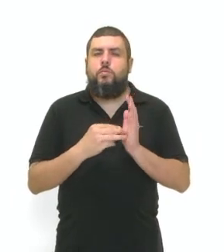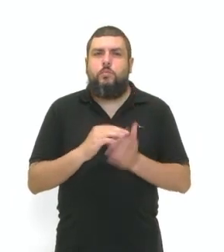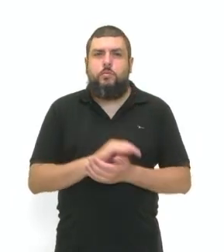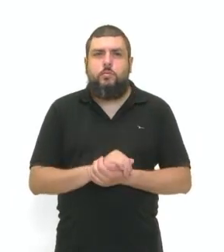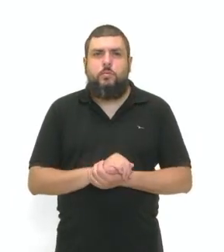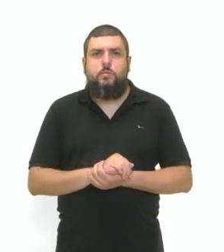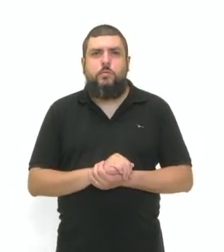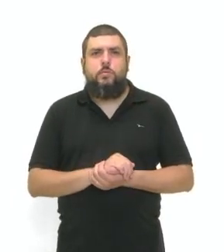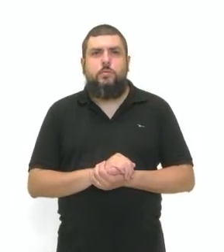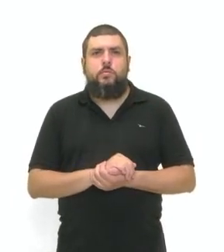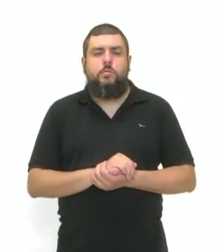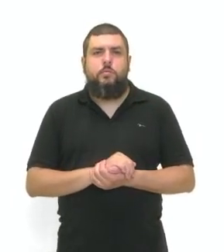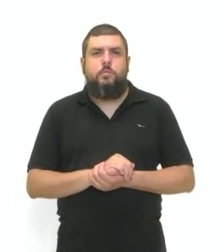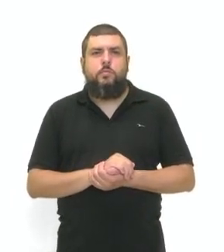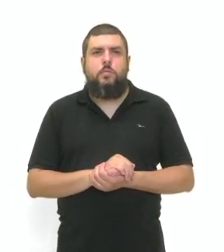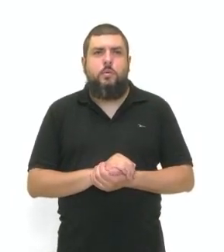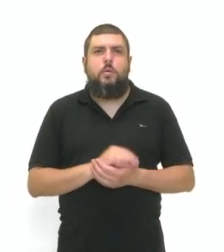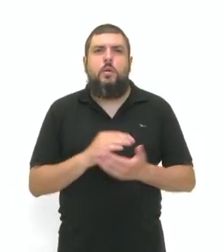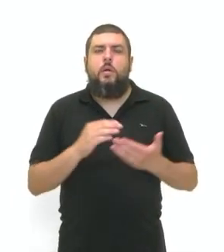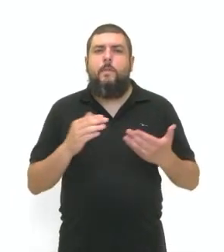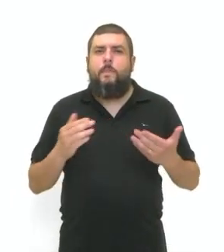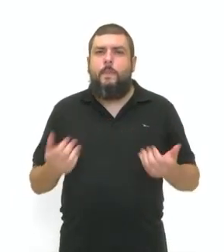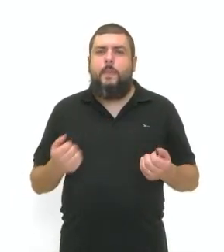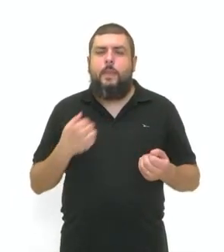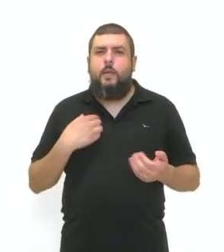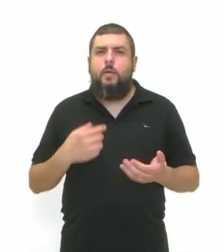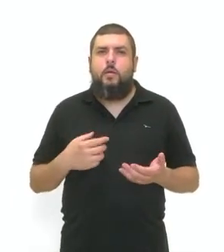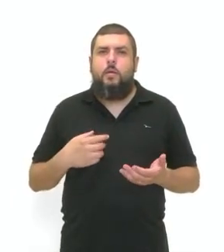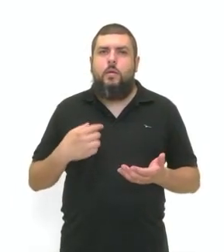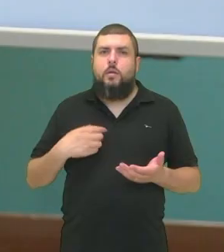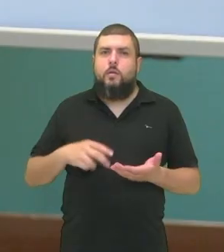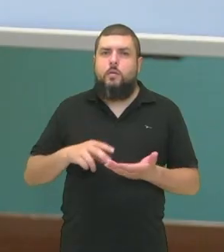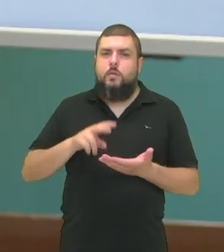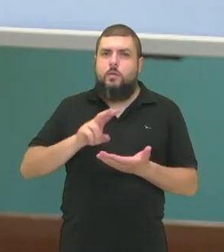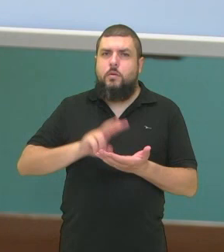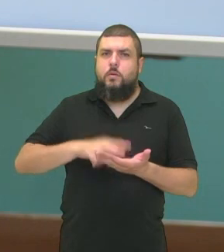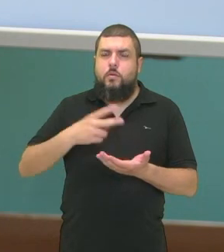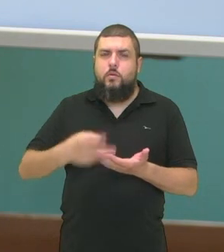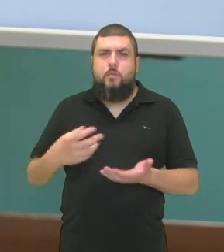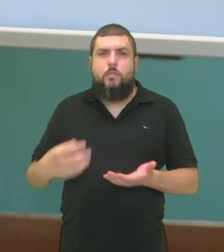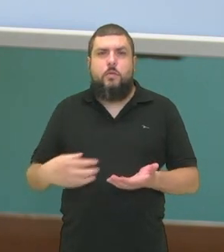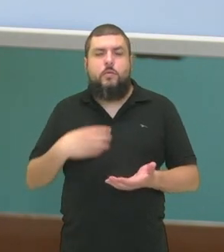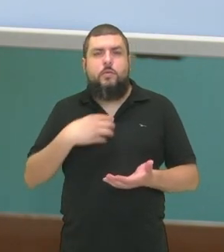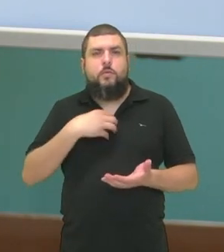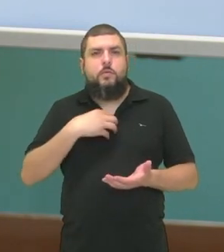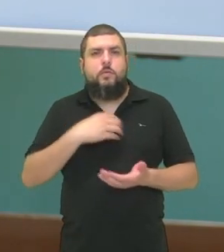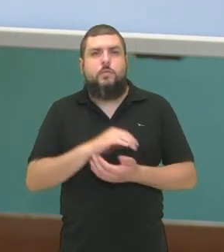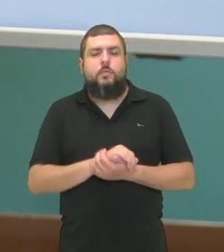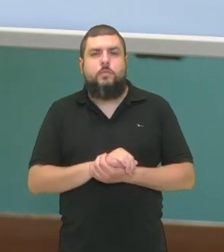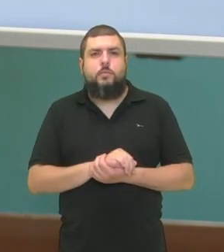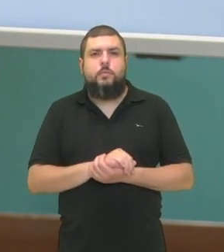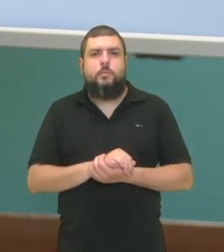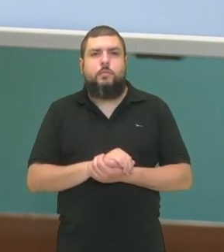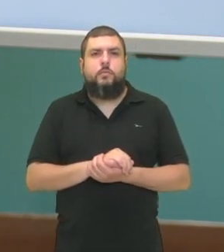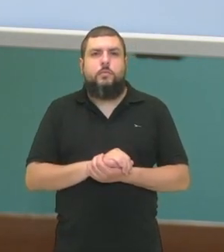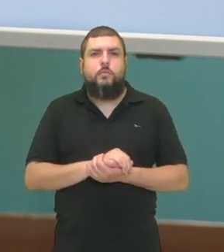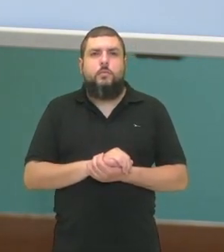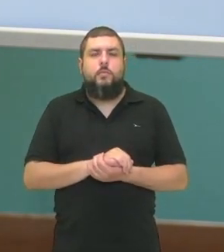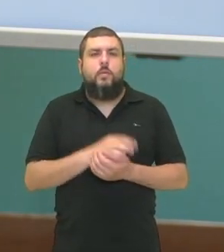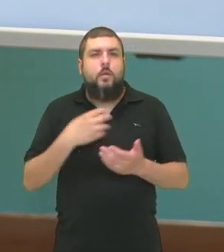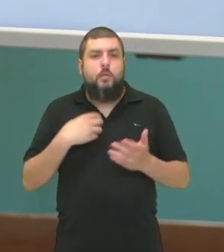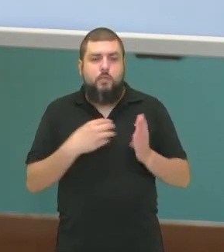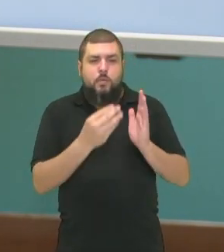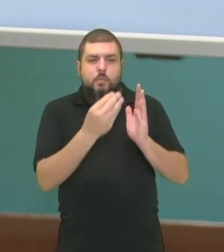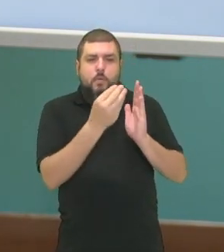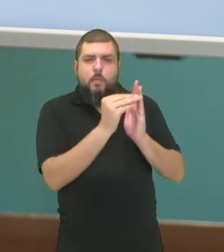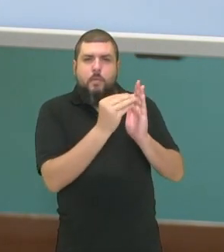a partir disso ele traduziu os sentimentos e as percepções. Então, colocar os fatos do cotidiano fez com que